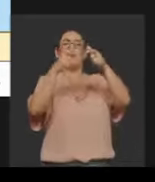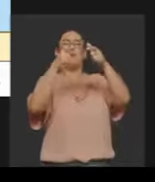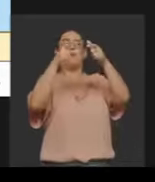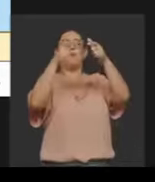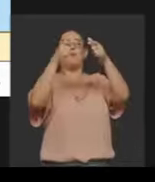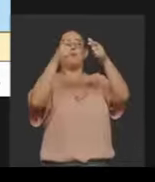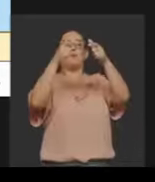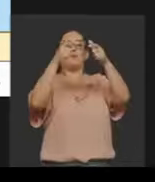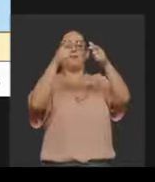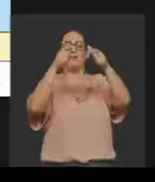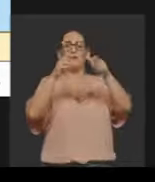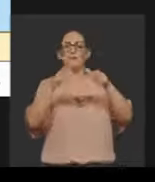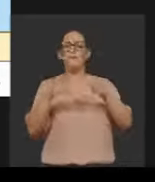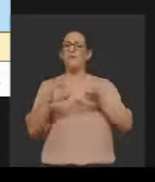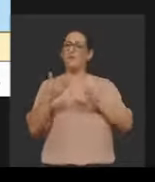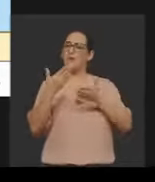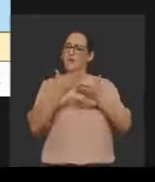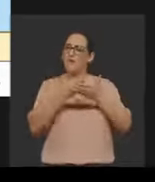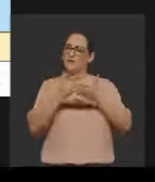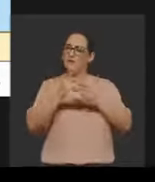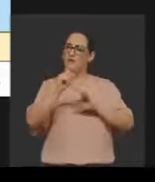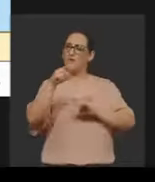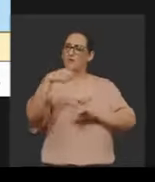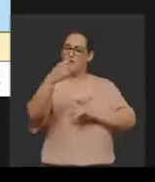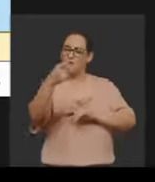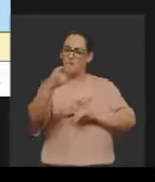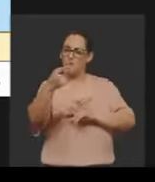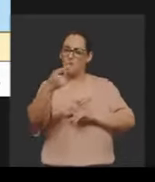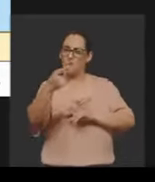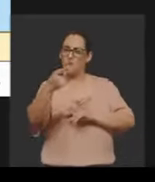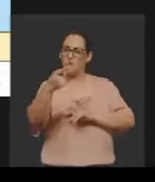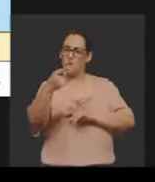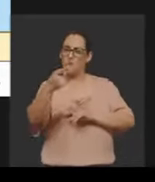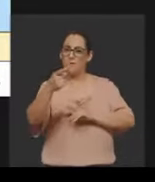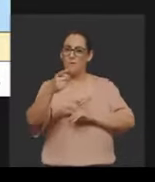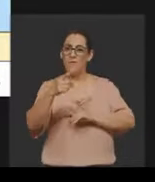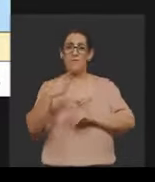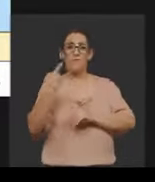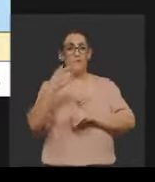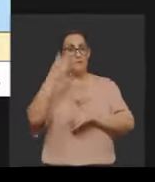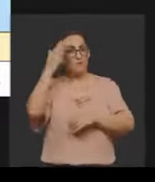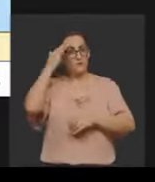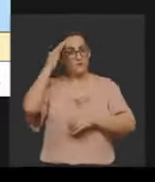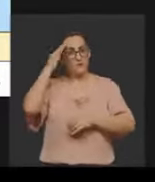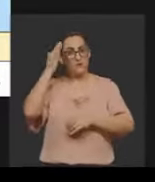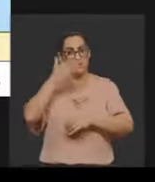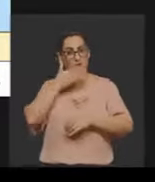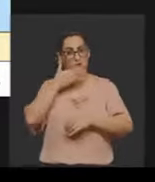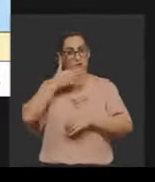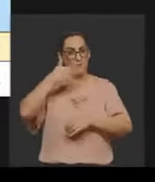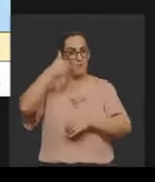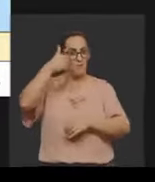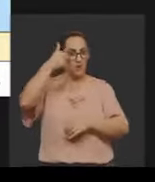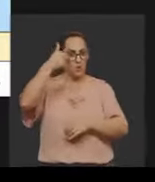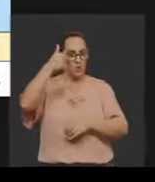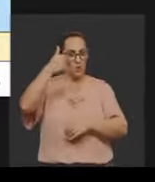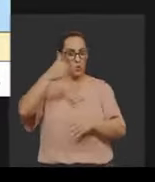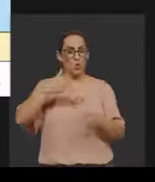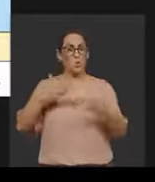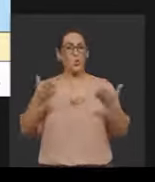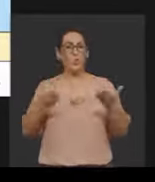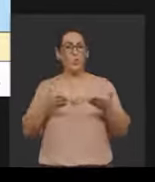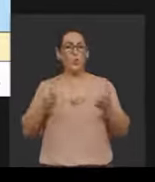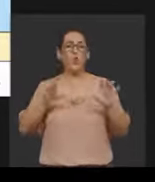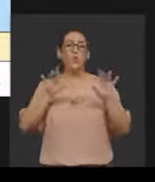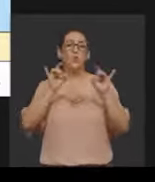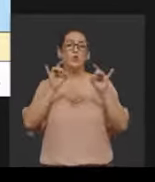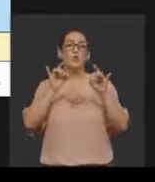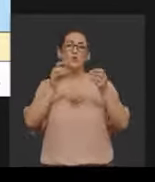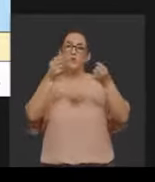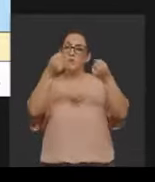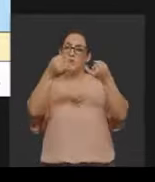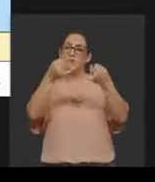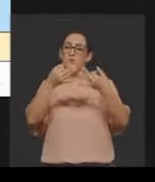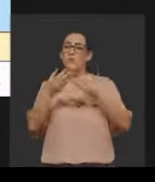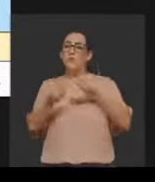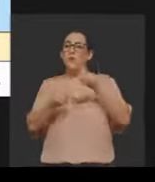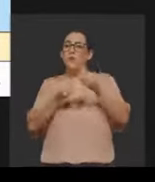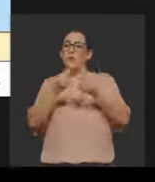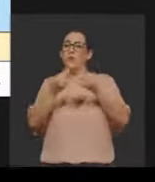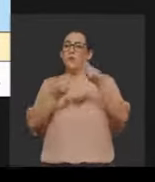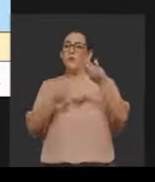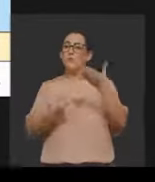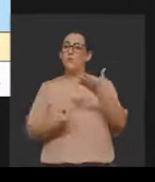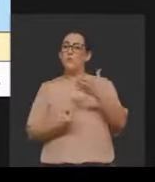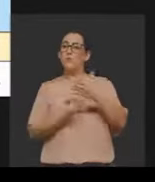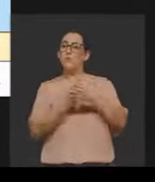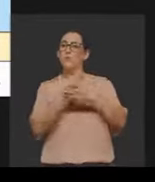Nas próximas aulas, a gente vai entender melhor um pouco sobre isso. Então, hoje nós vamos só falar, então, de como surgiu esse